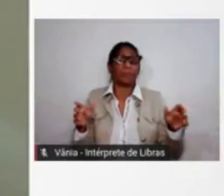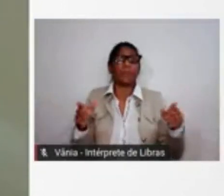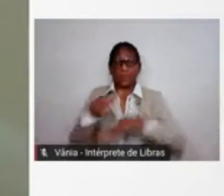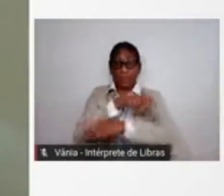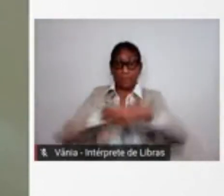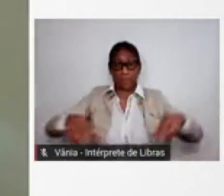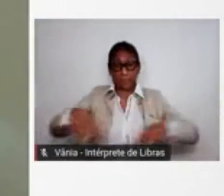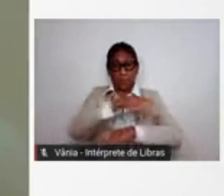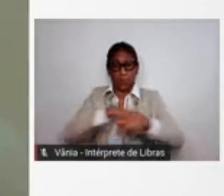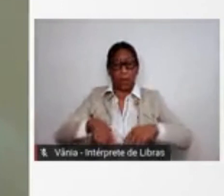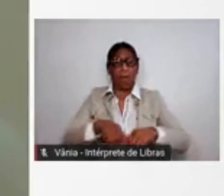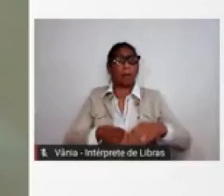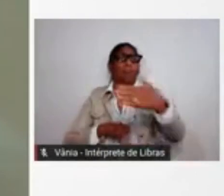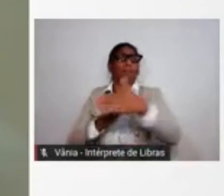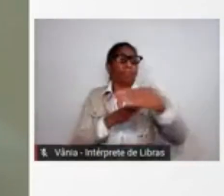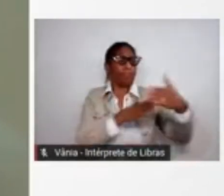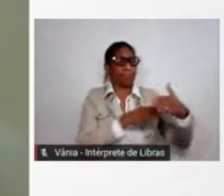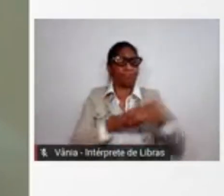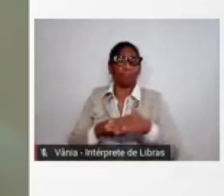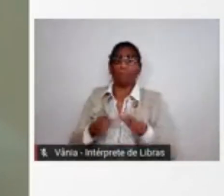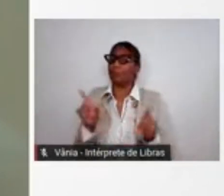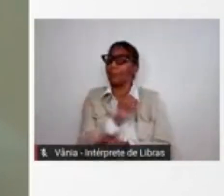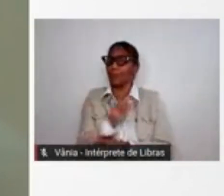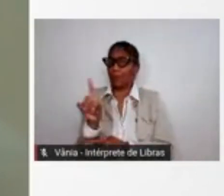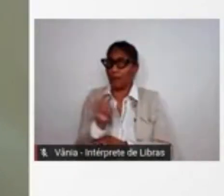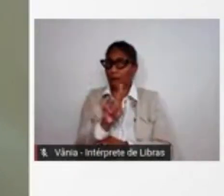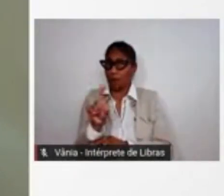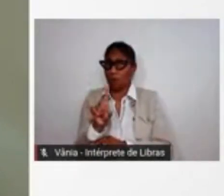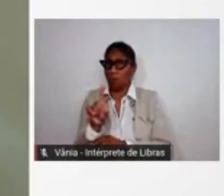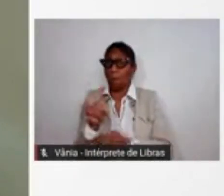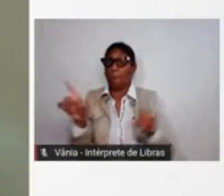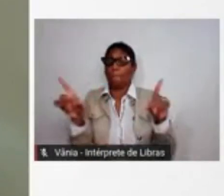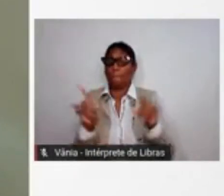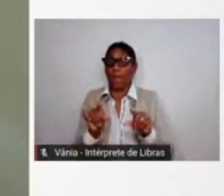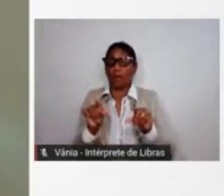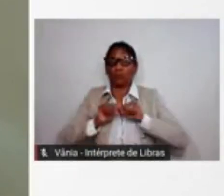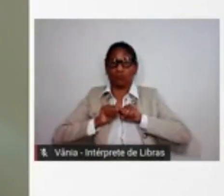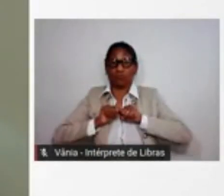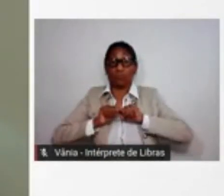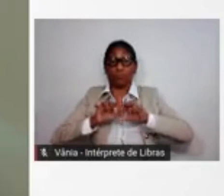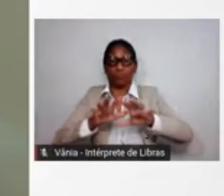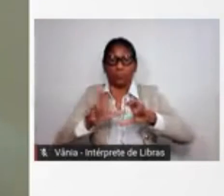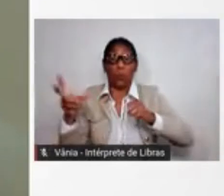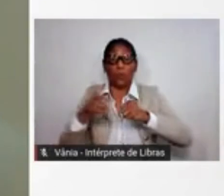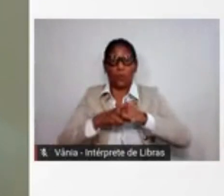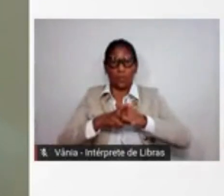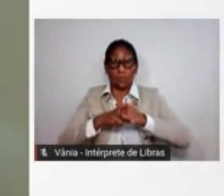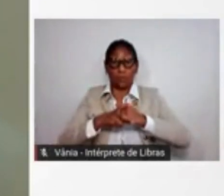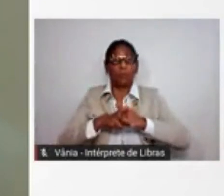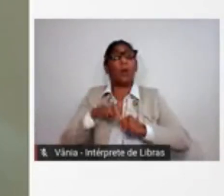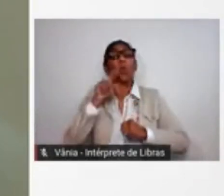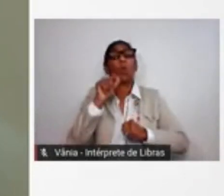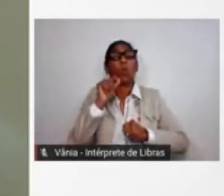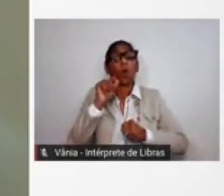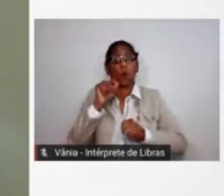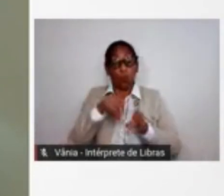das pessoas, se trata de termos menos disseminação do vírus. Um dos caminhos para isso